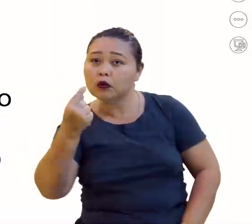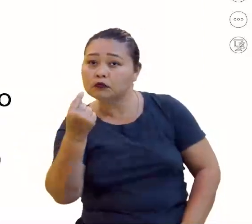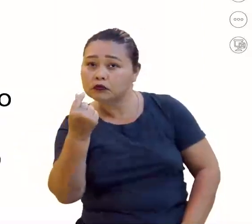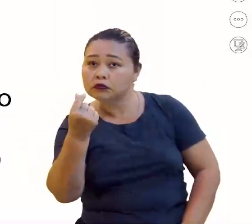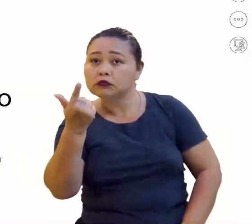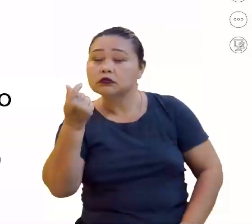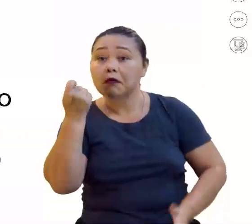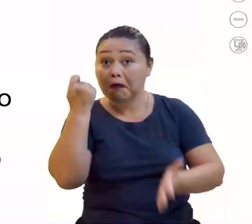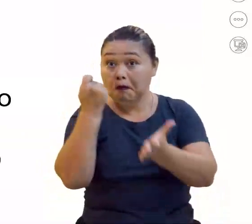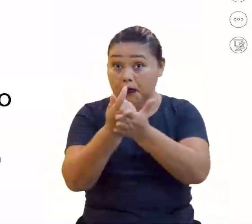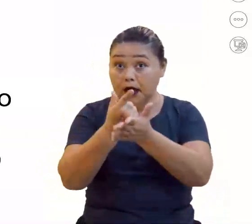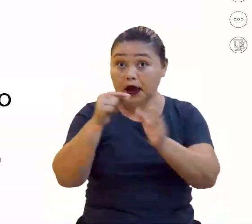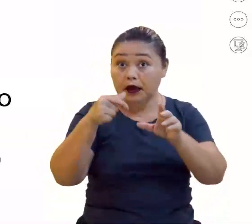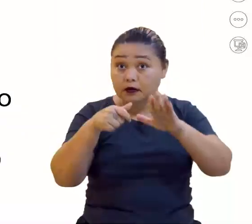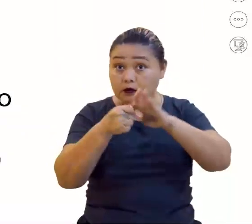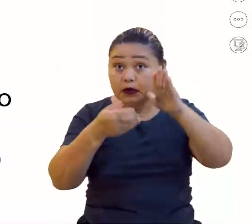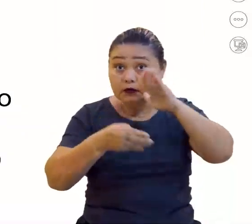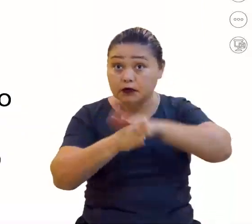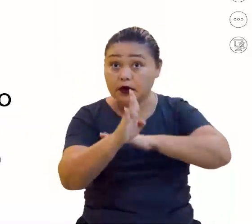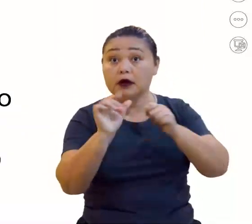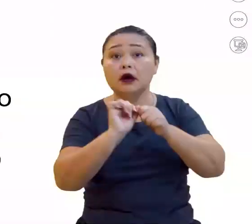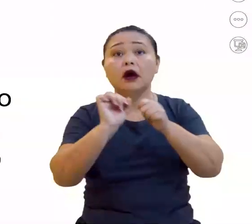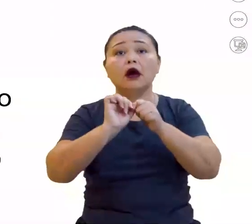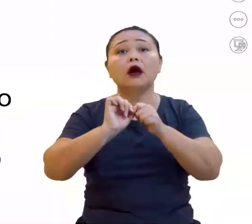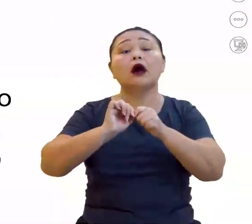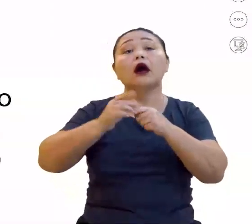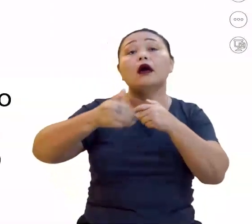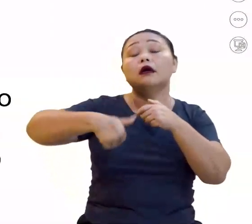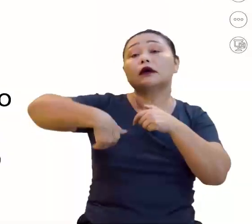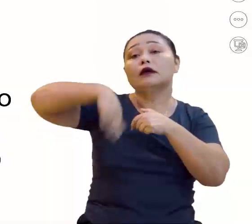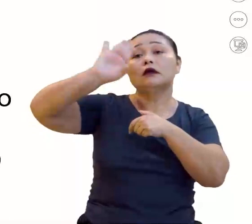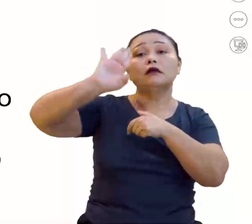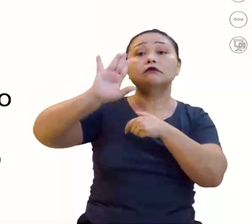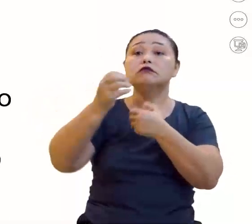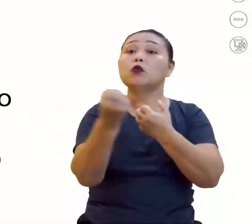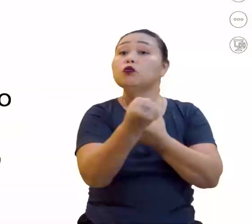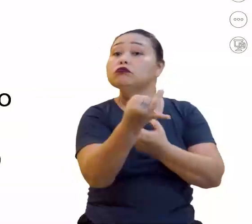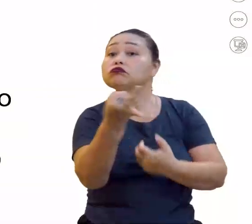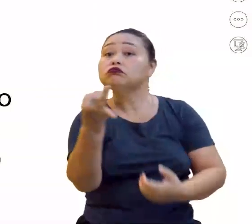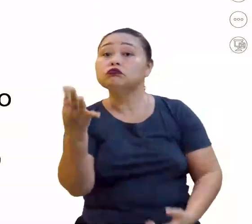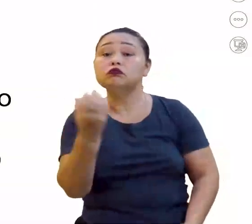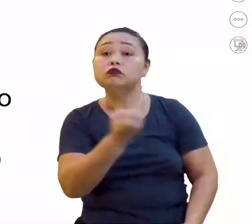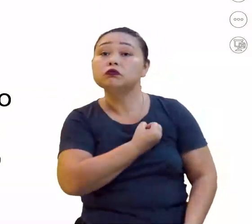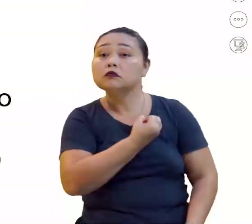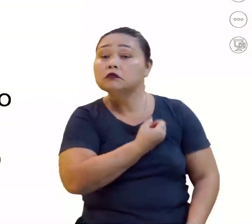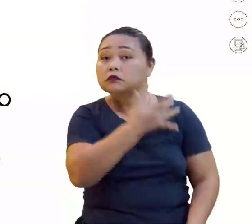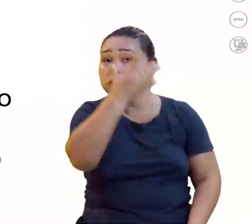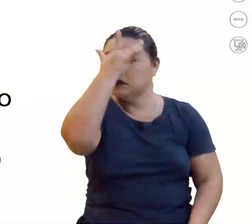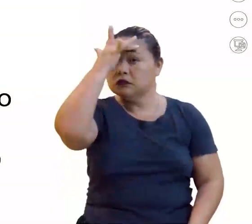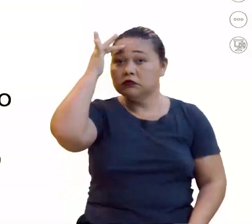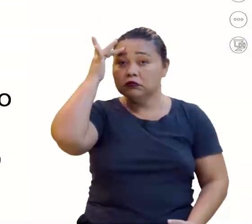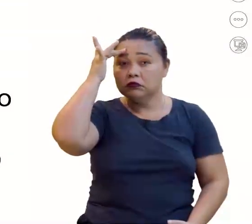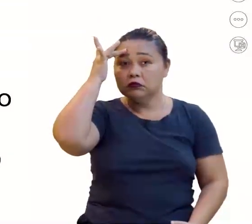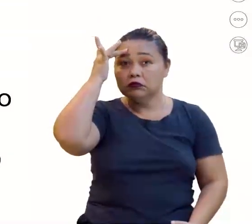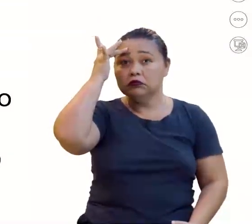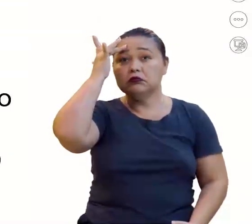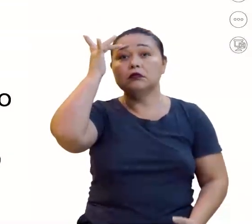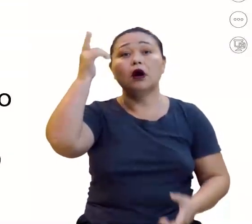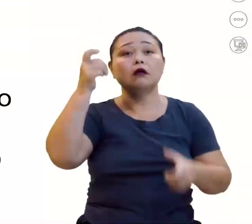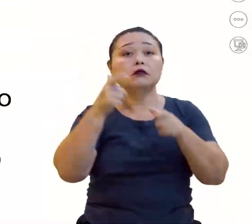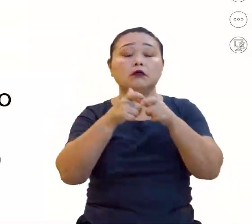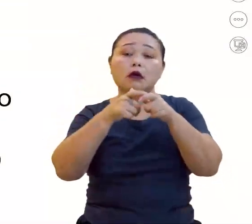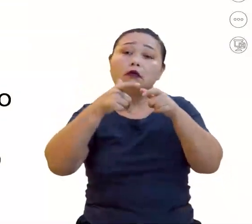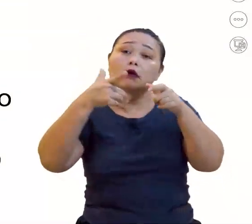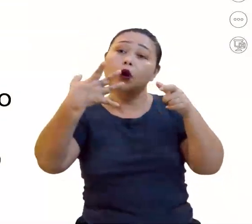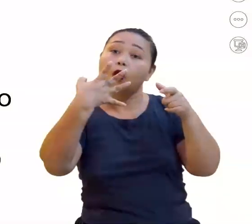ingresso, o número de pessoas aumentava em 40. Então, diminuía R$1, redução no preço,